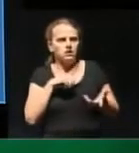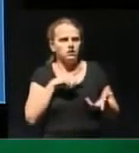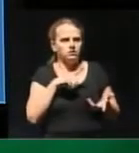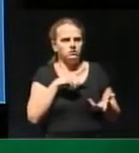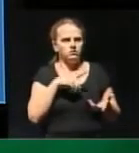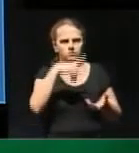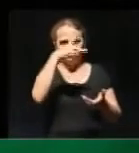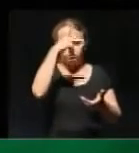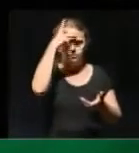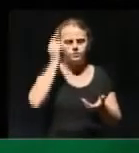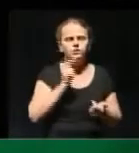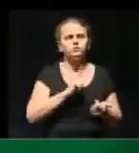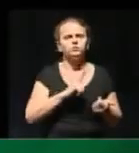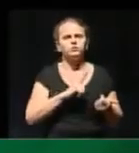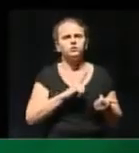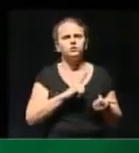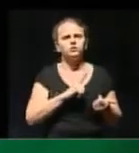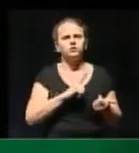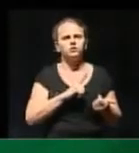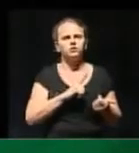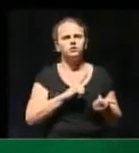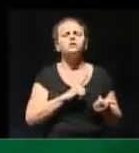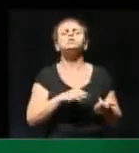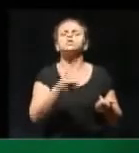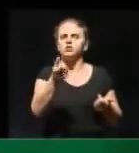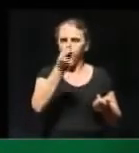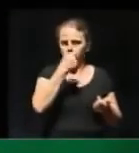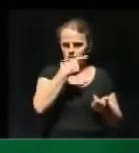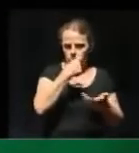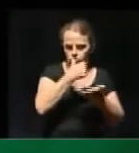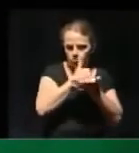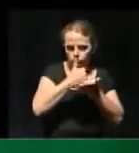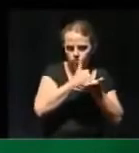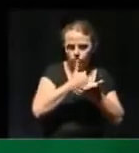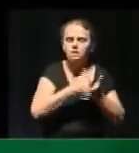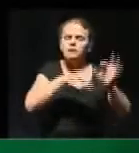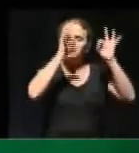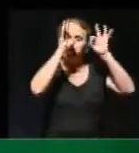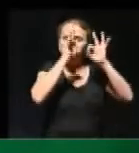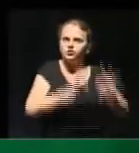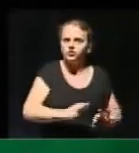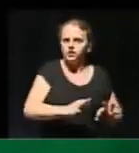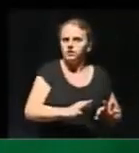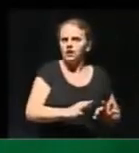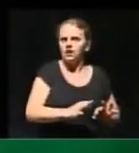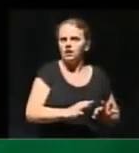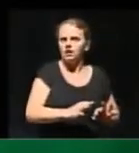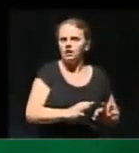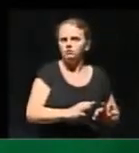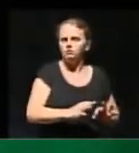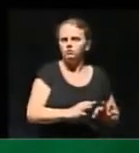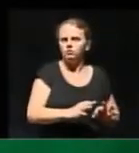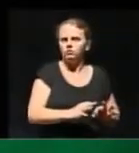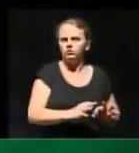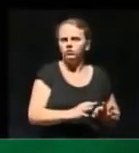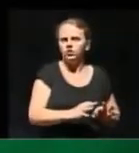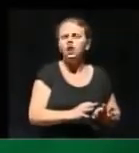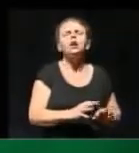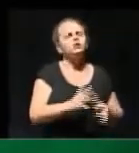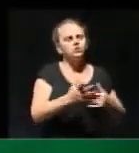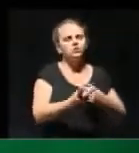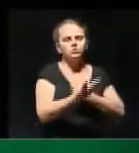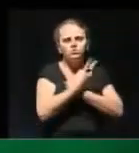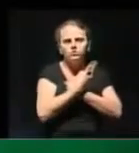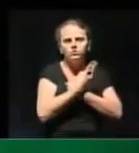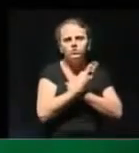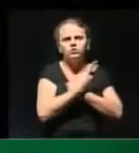tomam terapia antirretroviral de forma adequada, essas pessoas estão protegendo não só a si próprios,